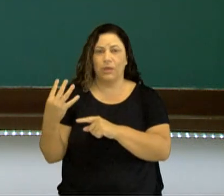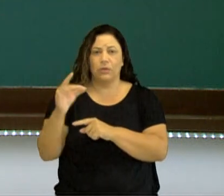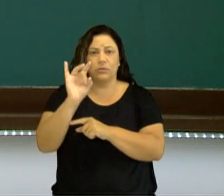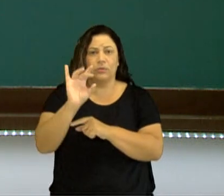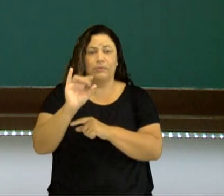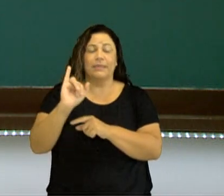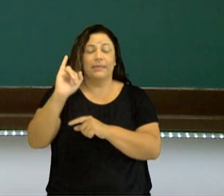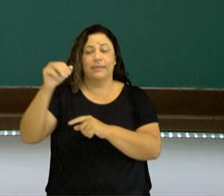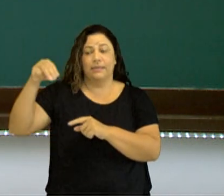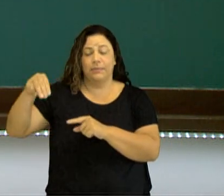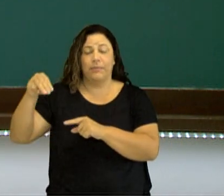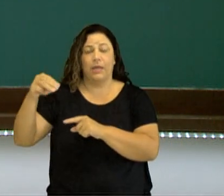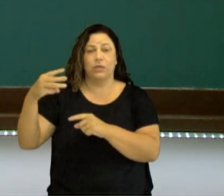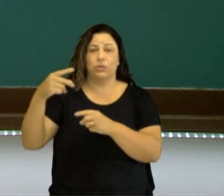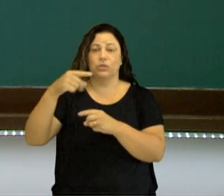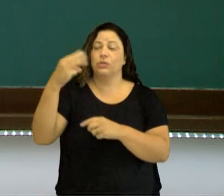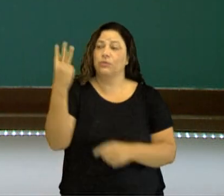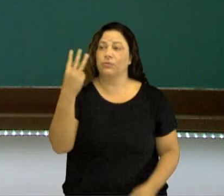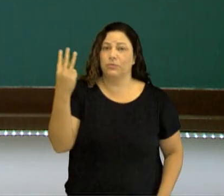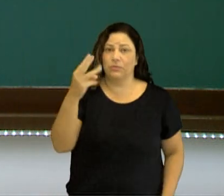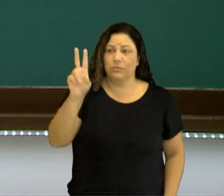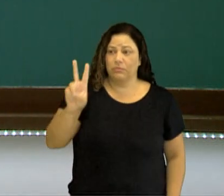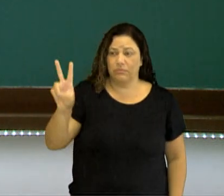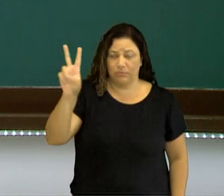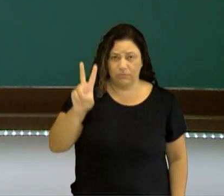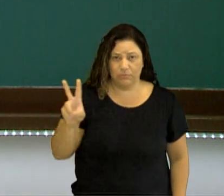com três valores, certo?